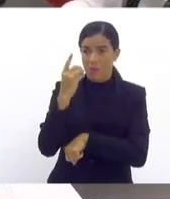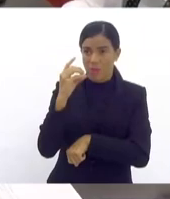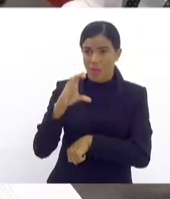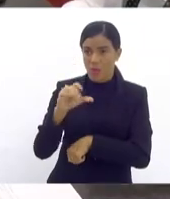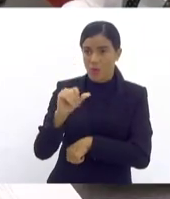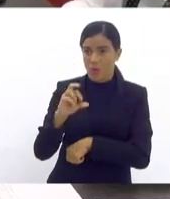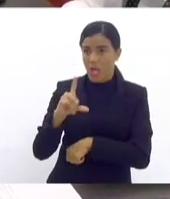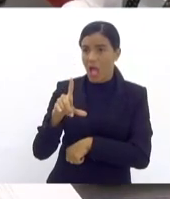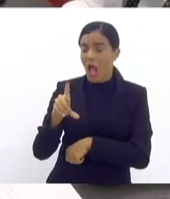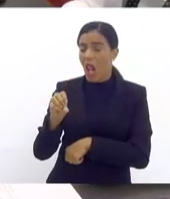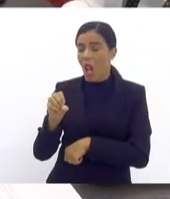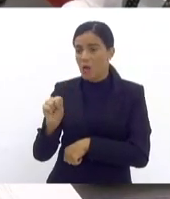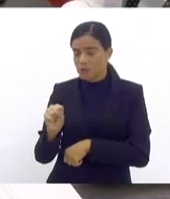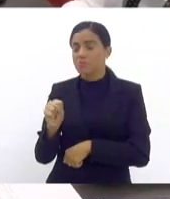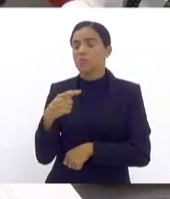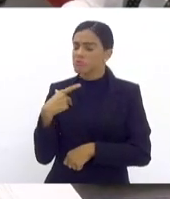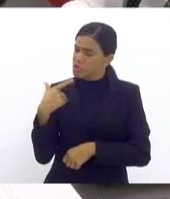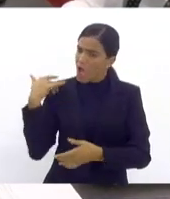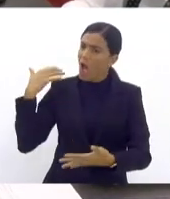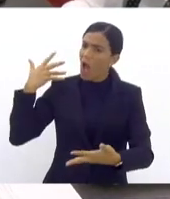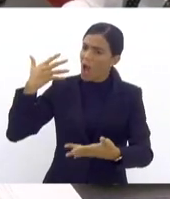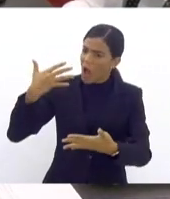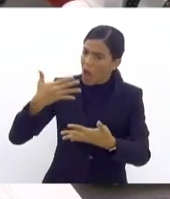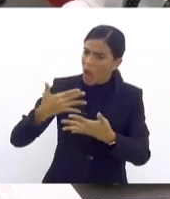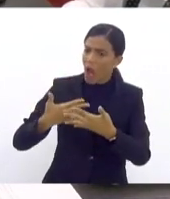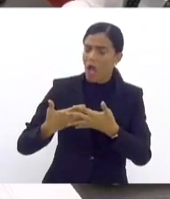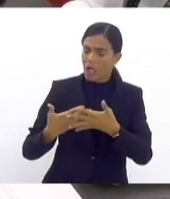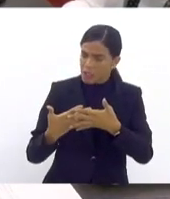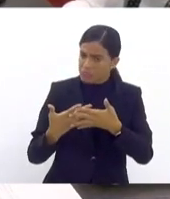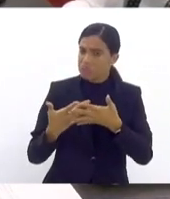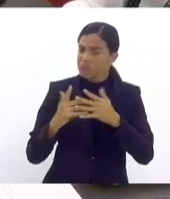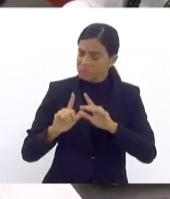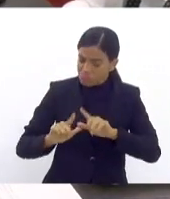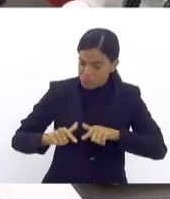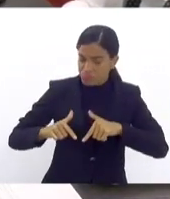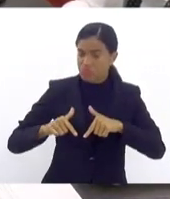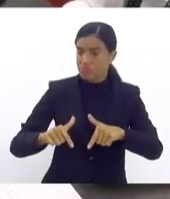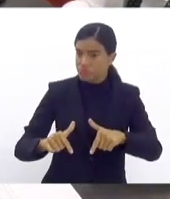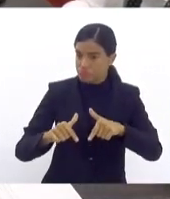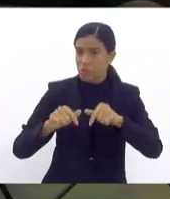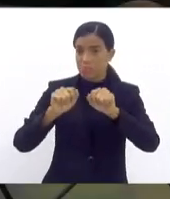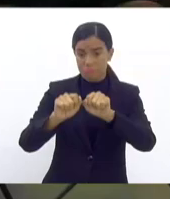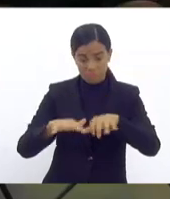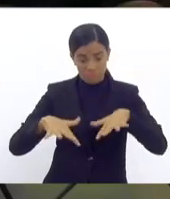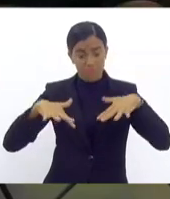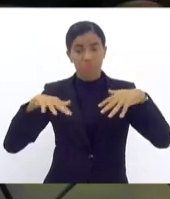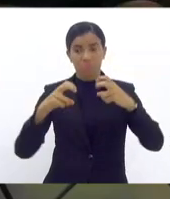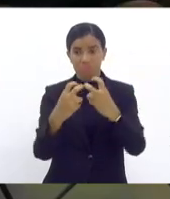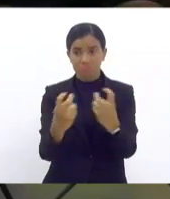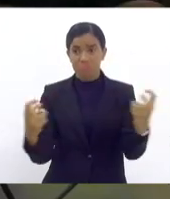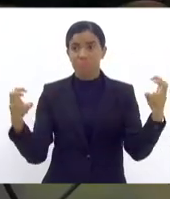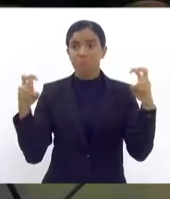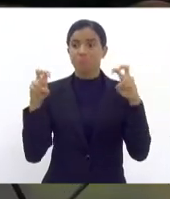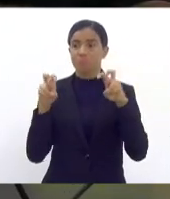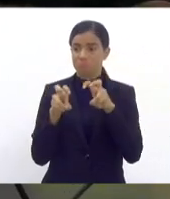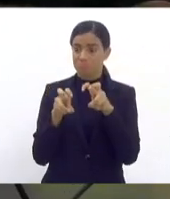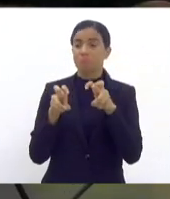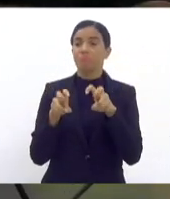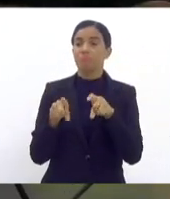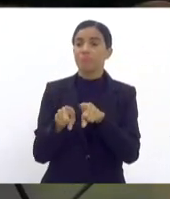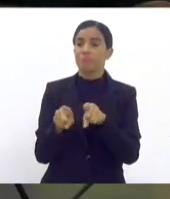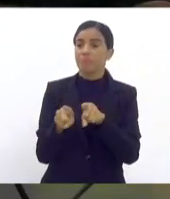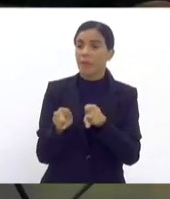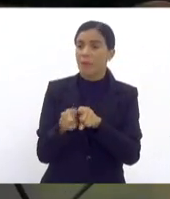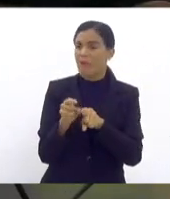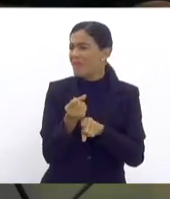vem adotando esse posicionamento nessa legislatura na CCJ, inclusive nas sessões anteriores, que pese, por